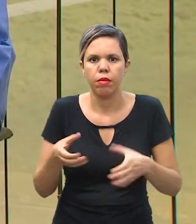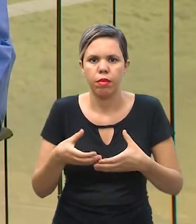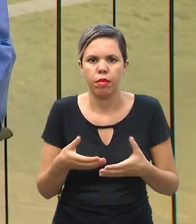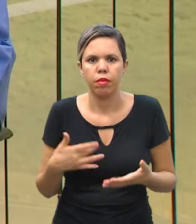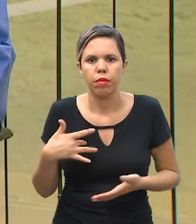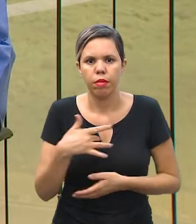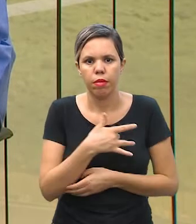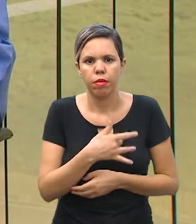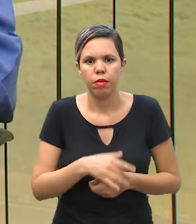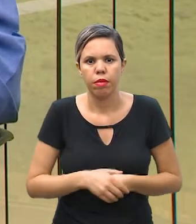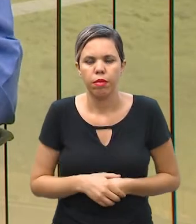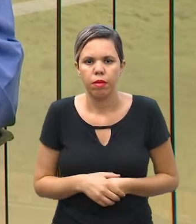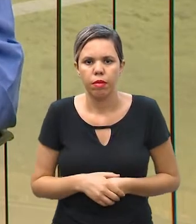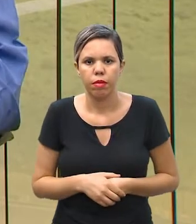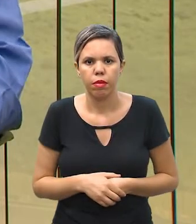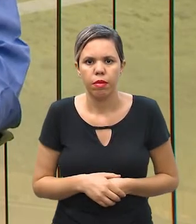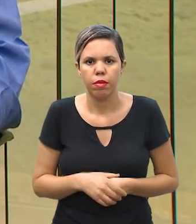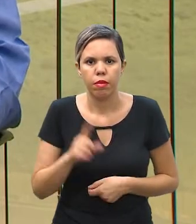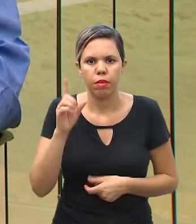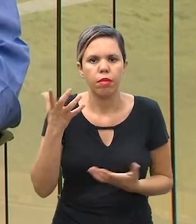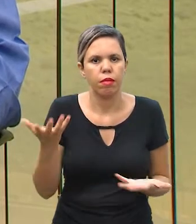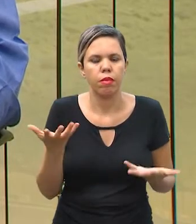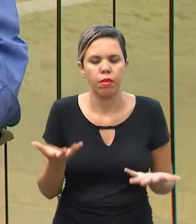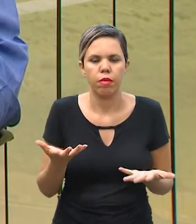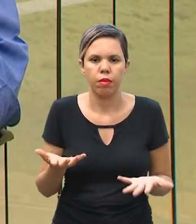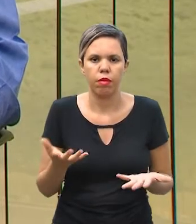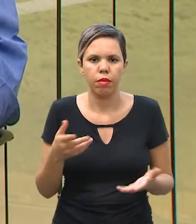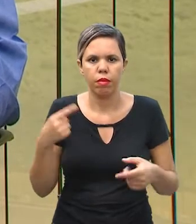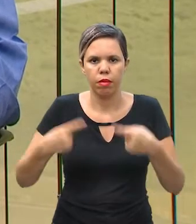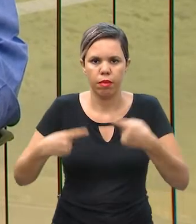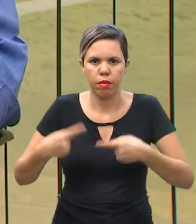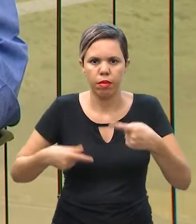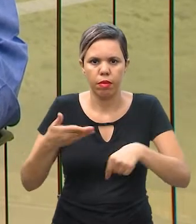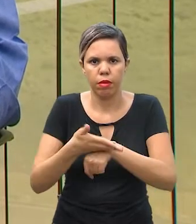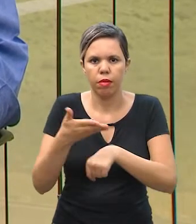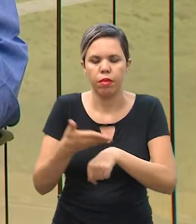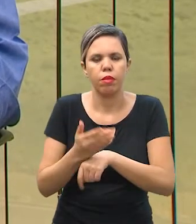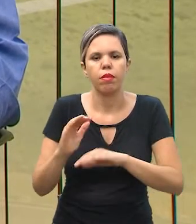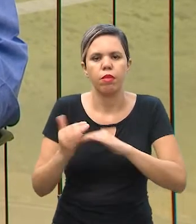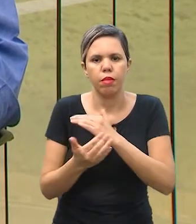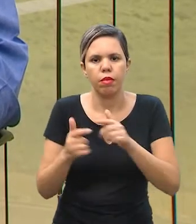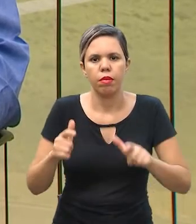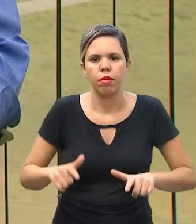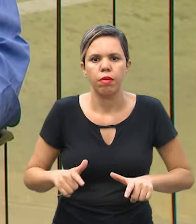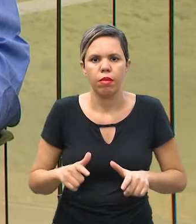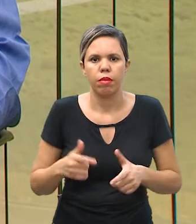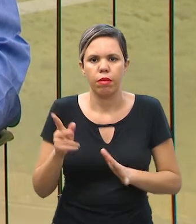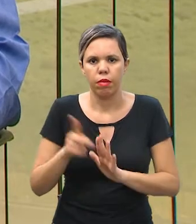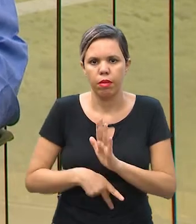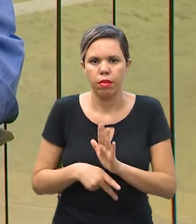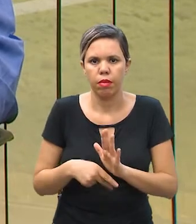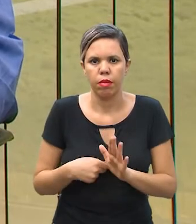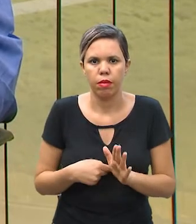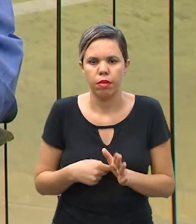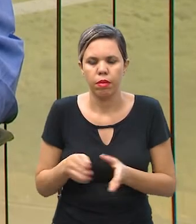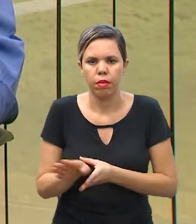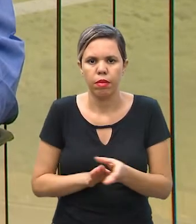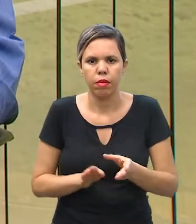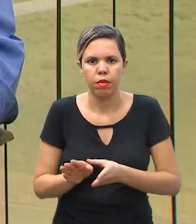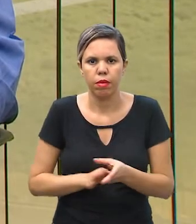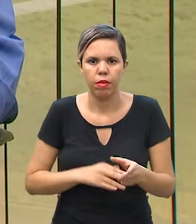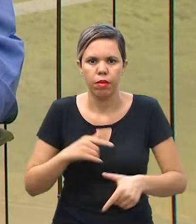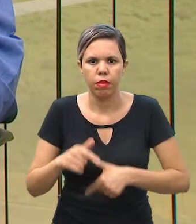da Comissão de Saúde, onde eu quero discutir, visitar as unidades básicas de saúde, discutir os projetos com